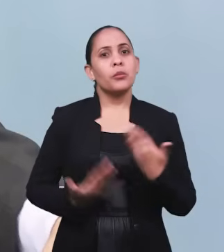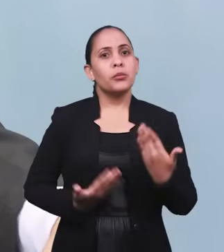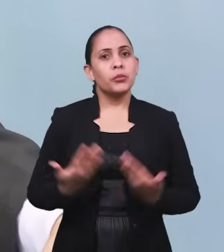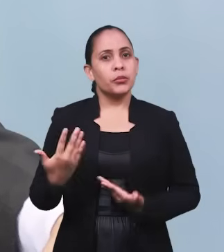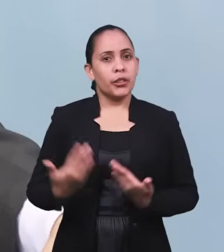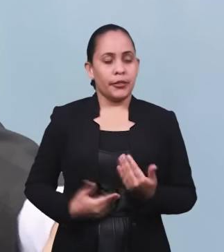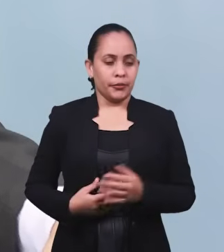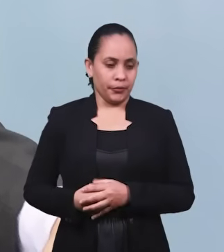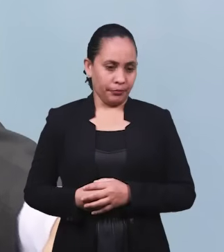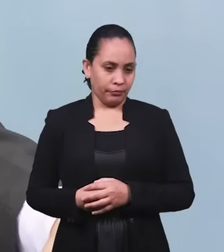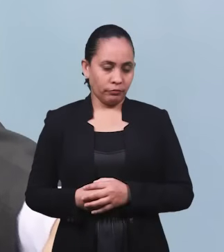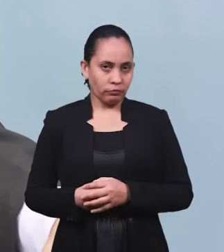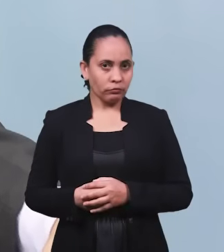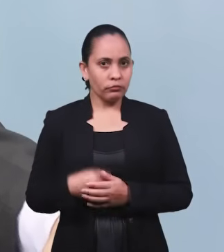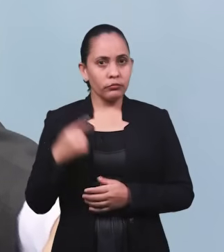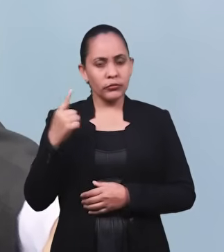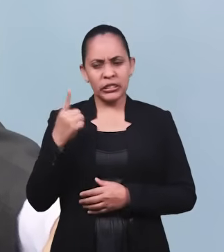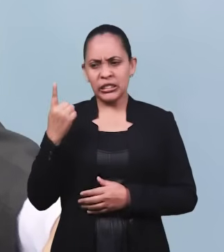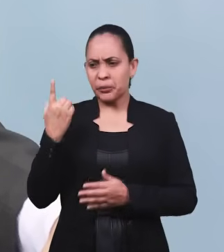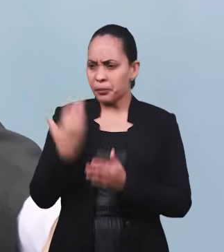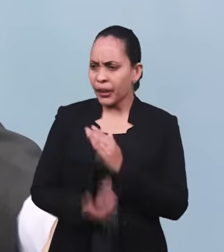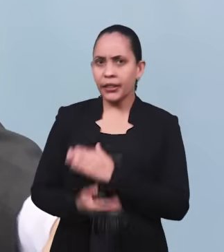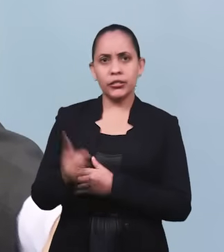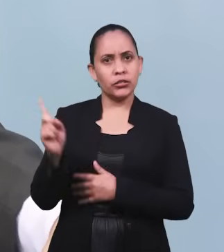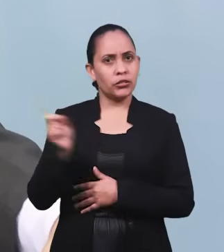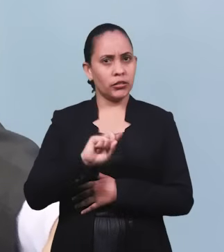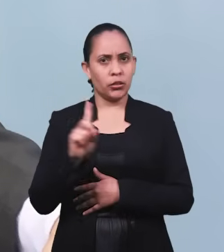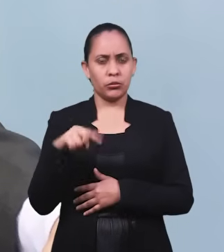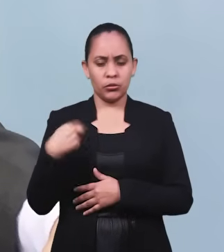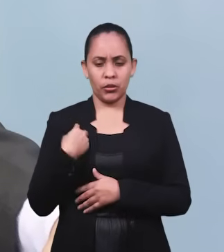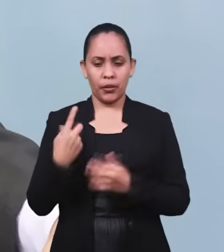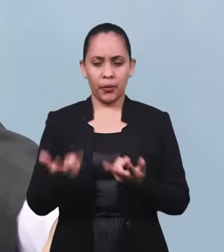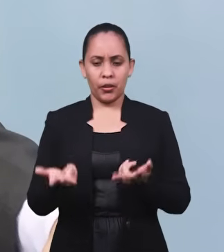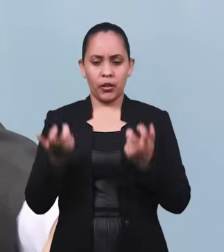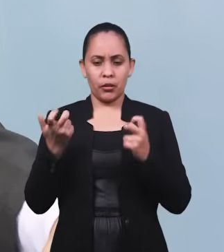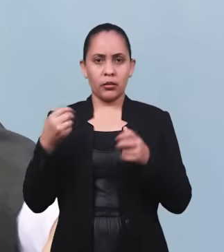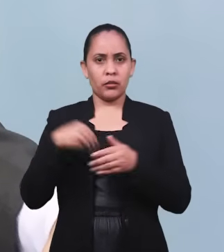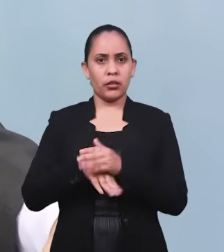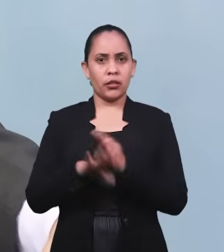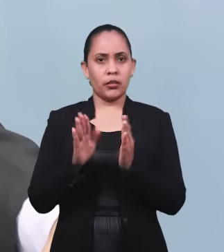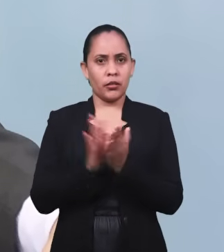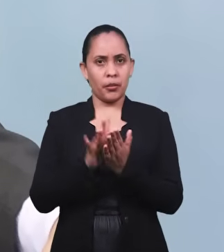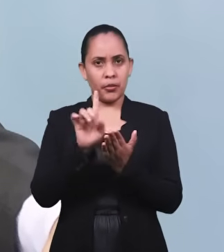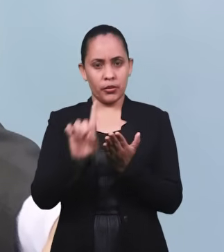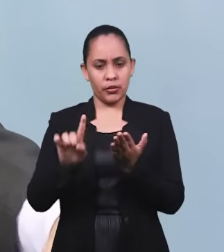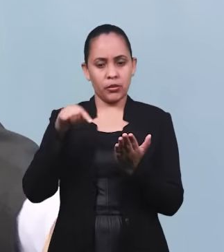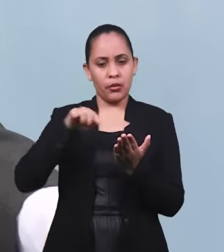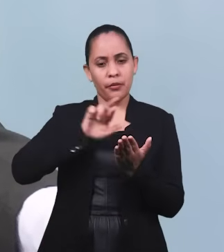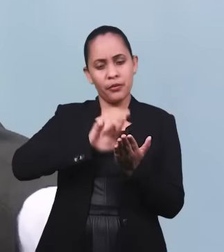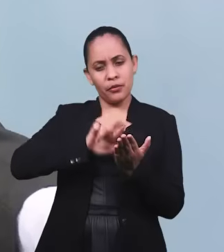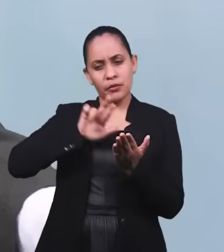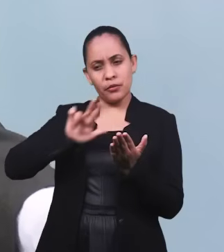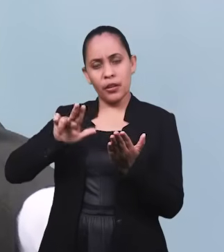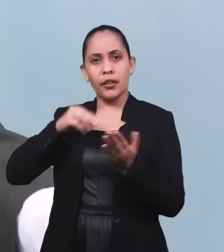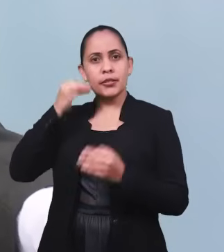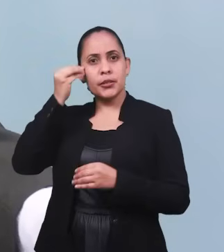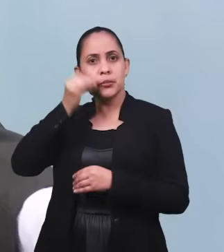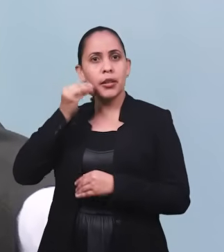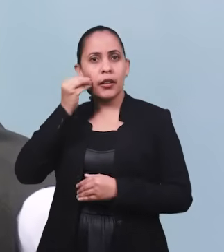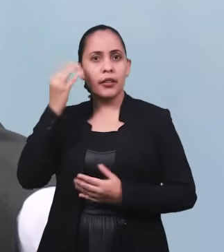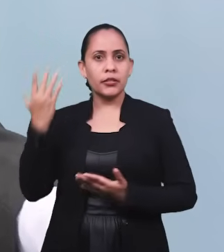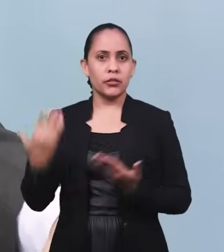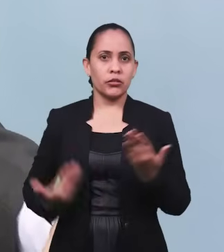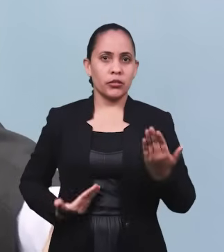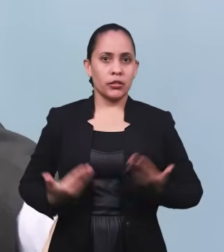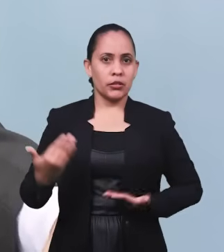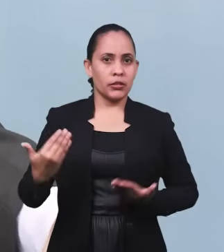conhece derrotas. E nós vemos isso na palavra, nós temos inúmeras experiências na palavra de